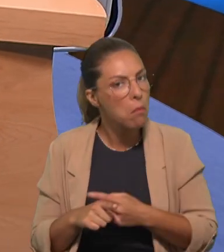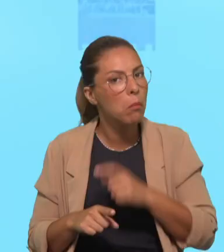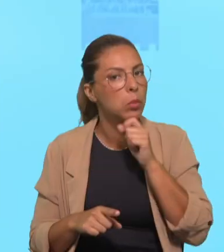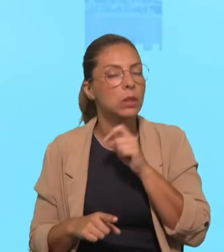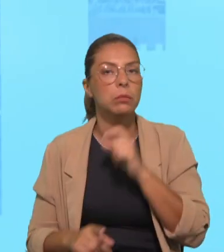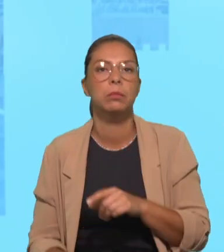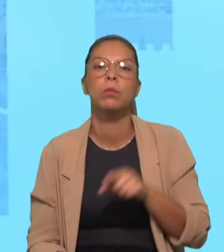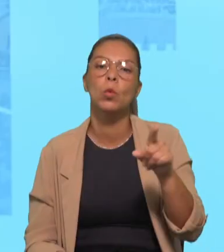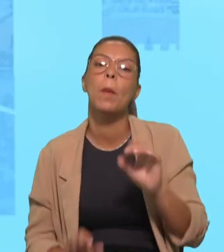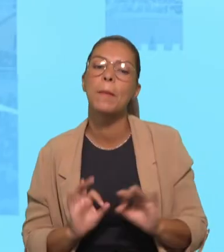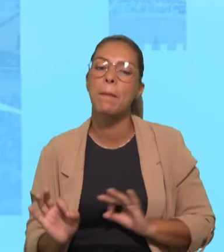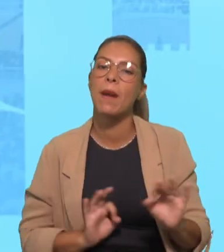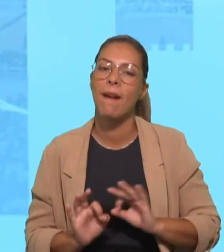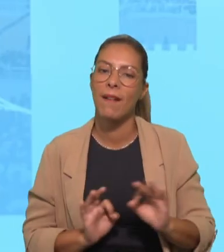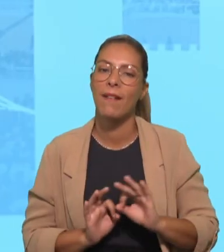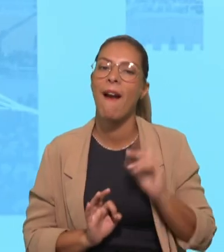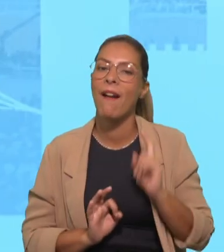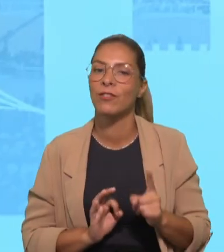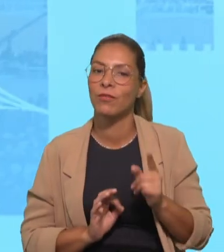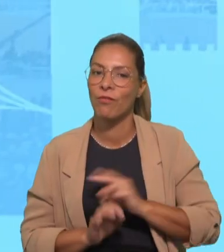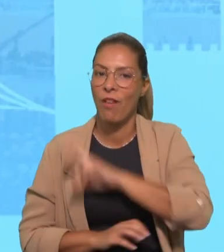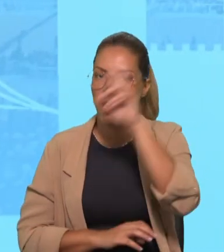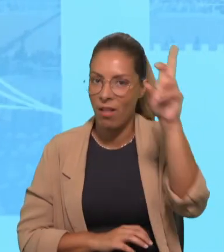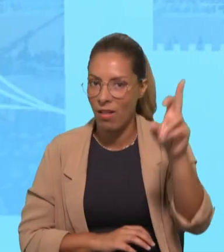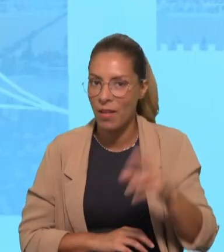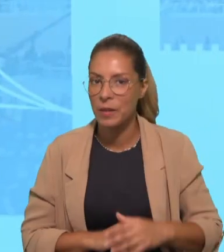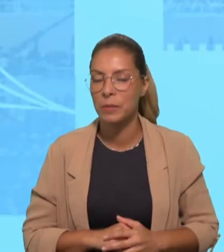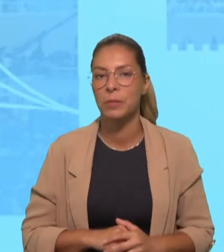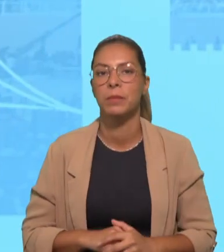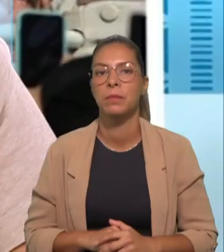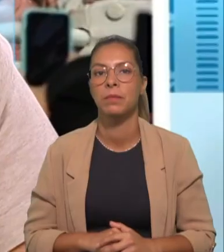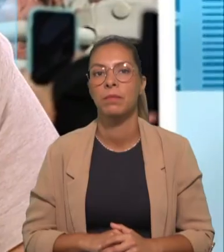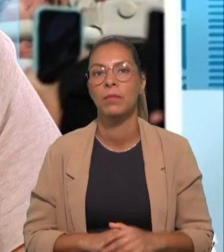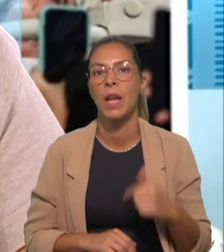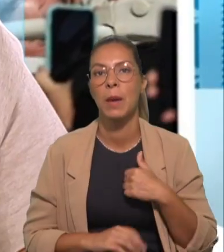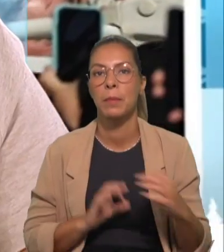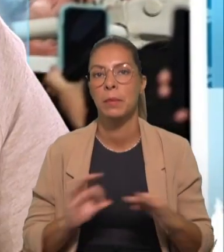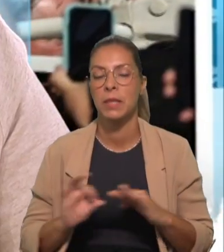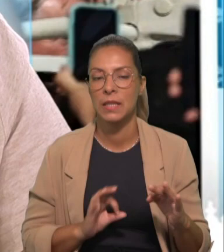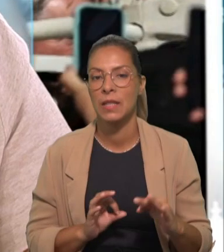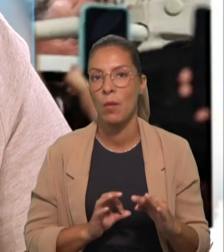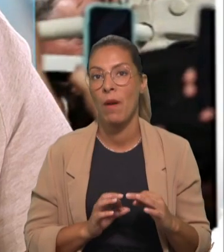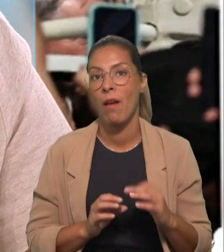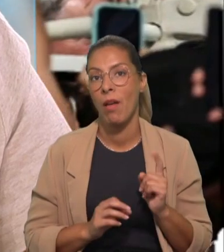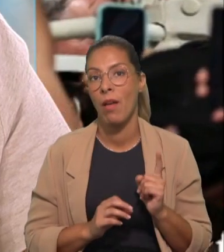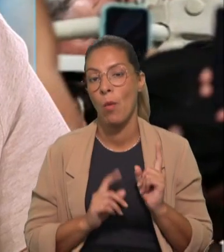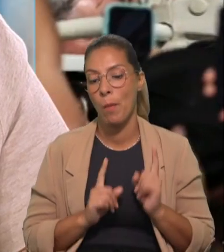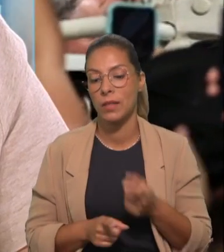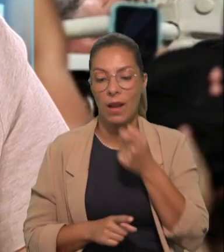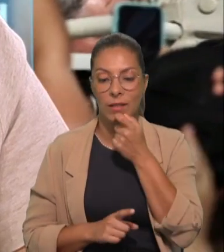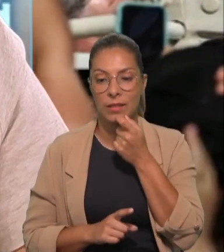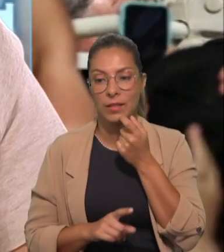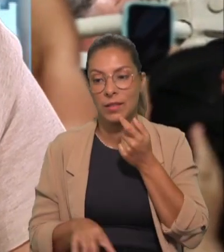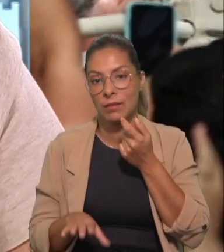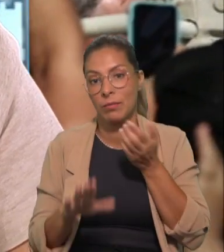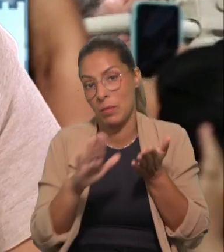preparação tens feito agora antes de ir para Lamego? Eu acho que a preparação começa a partir do momento que nos propomos a fazer semana, e